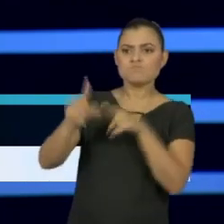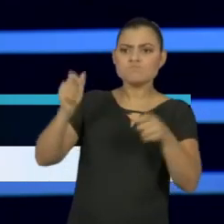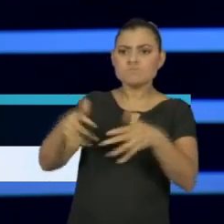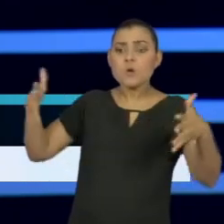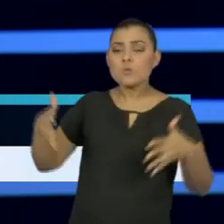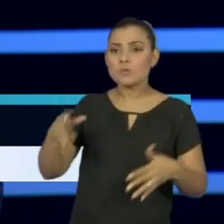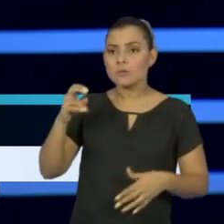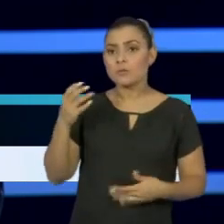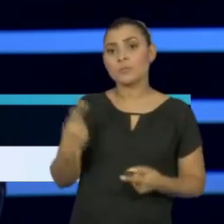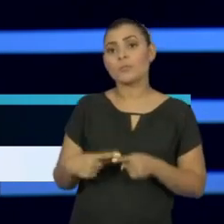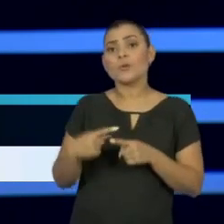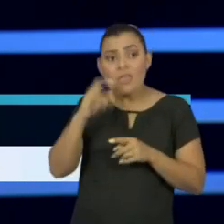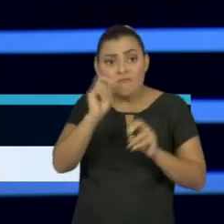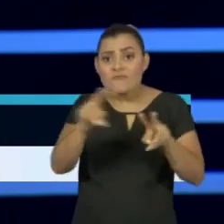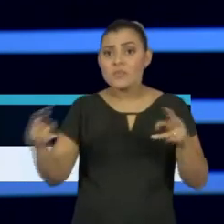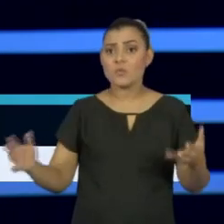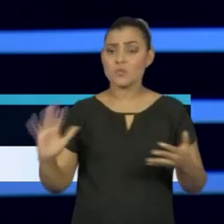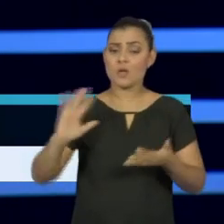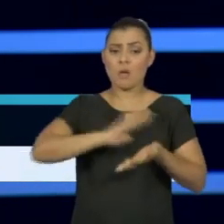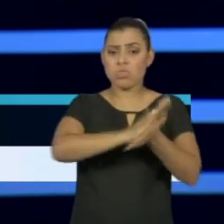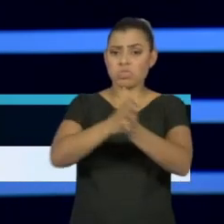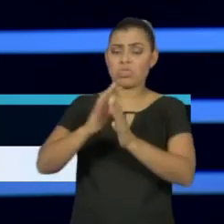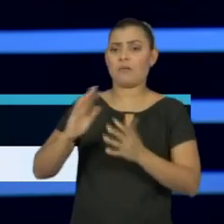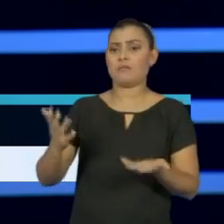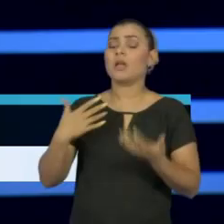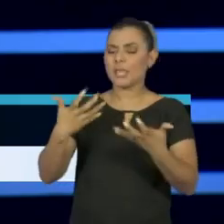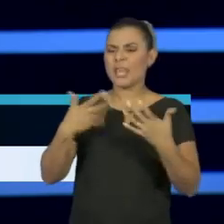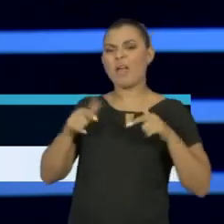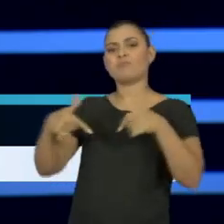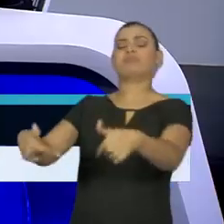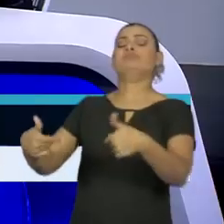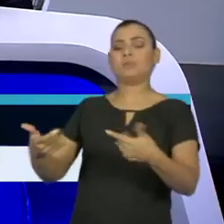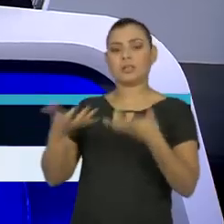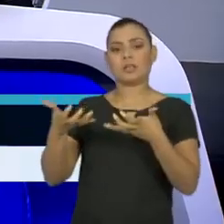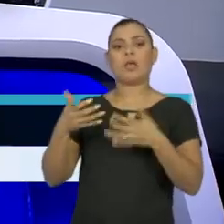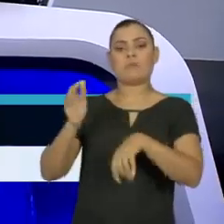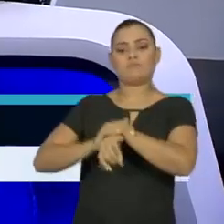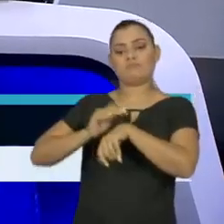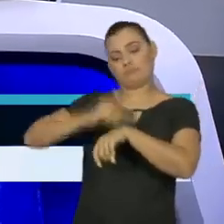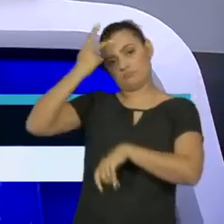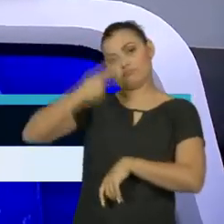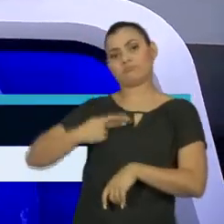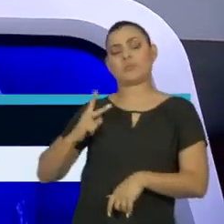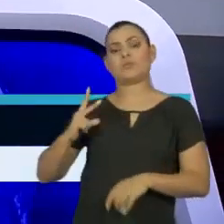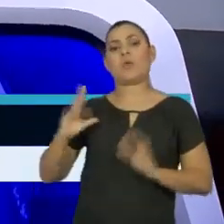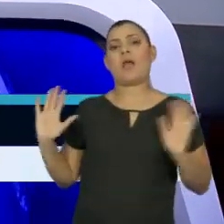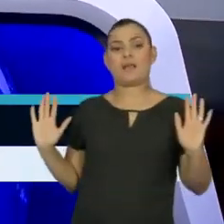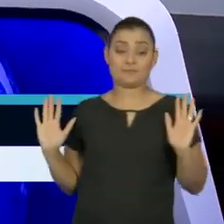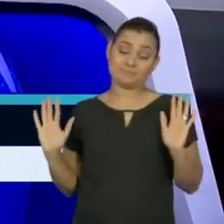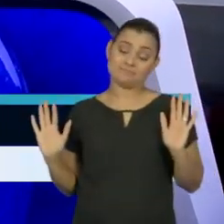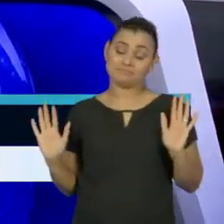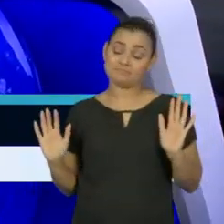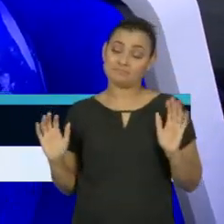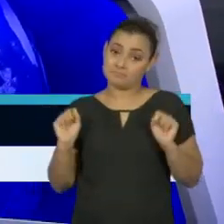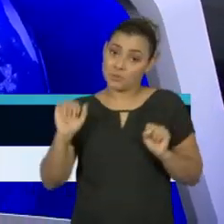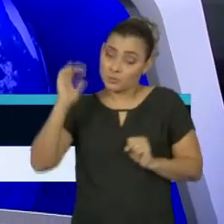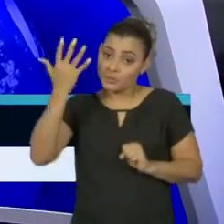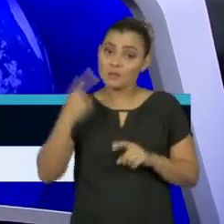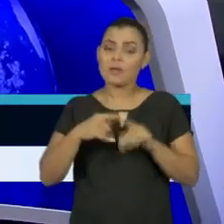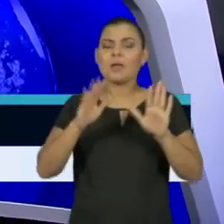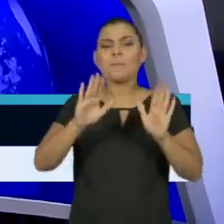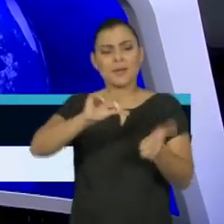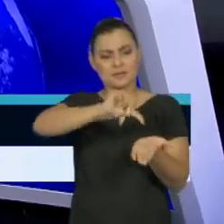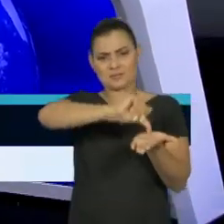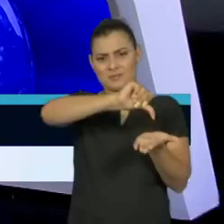na televisão, na internet, e decidam partir para a sua guerra santa particular. Agora, a verdade é que o Irã,